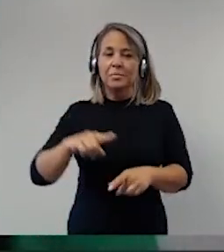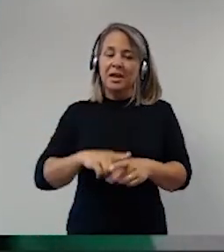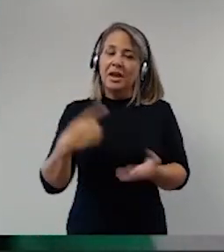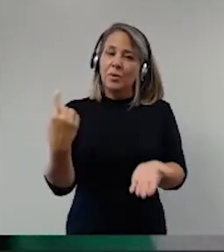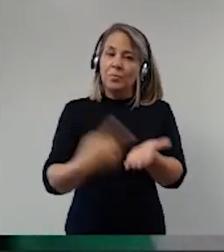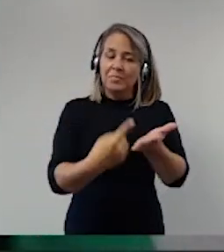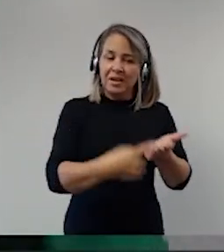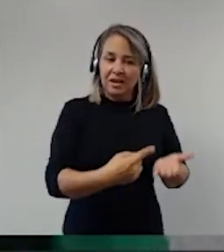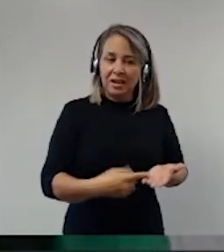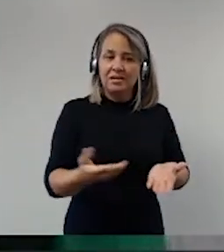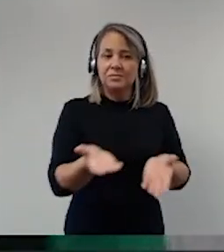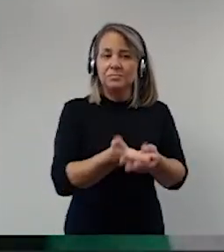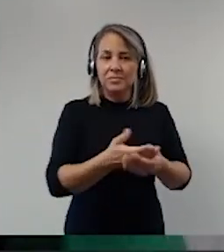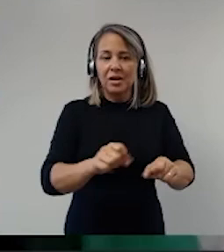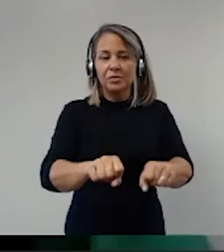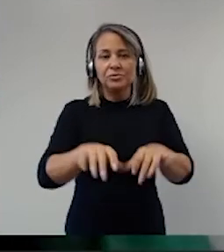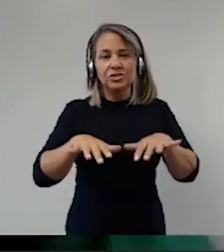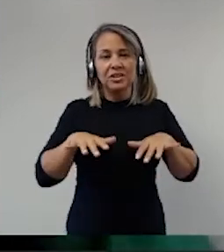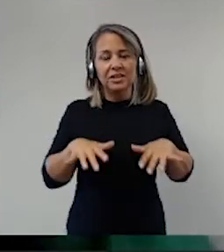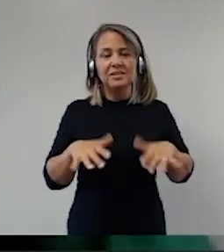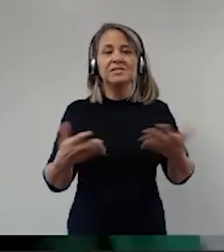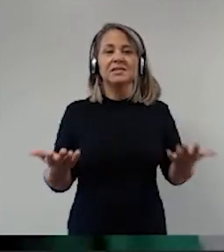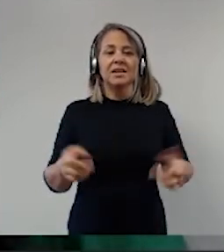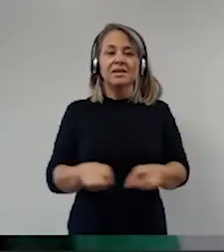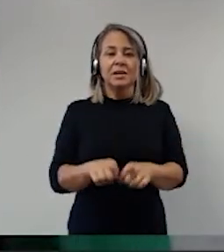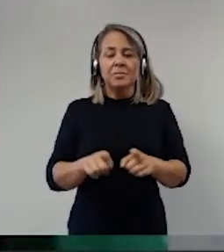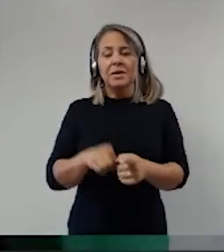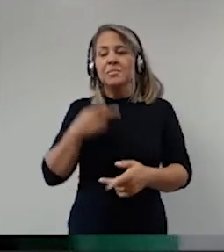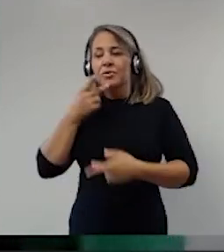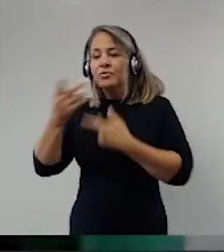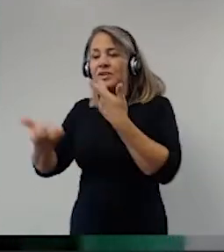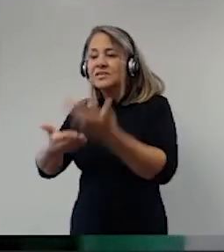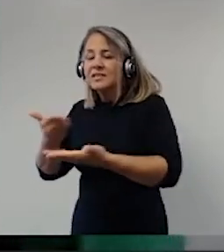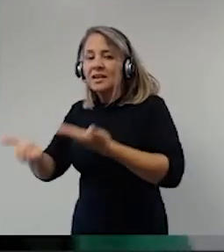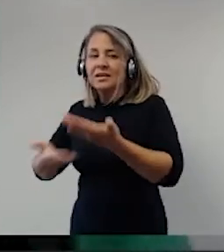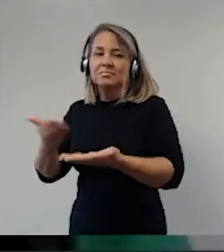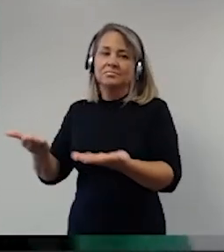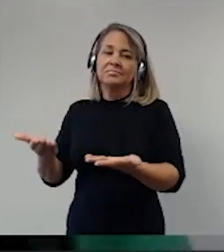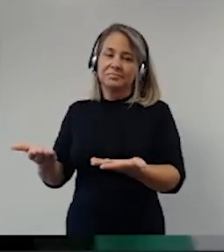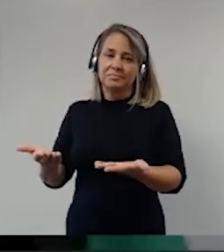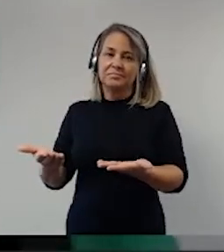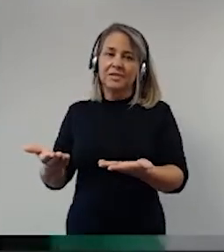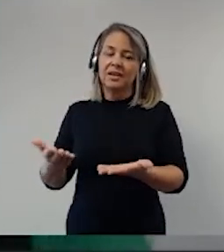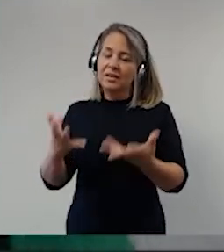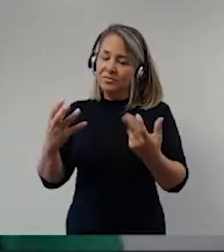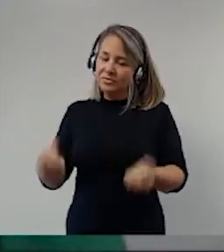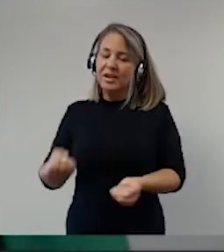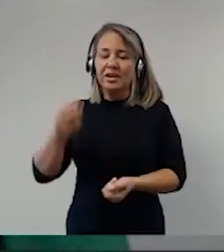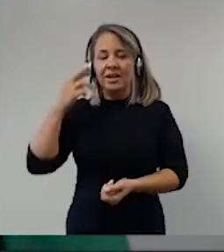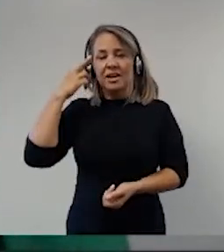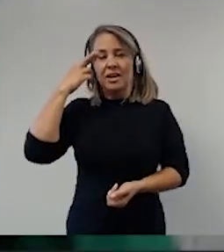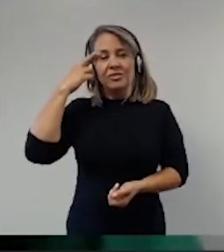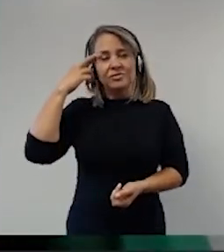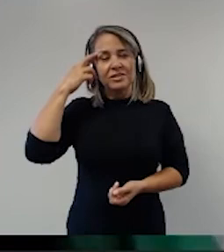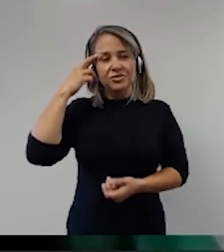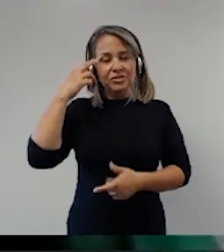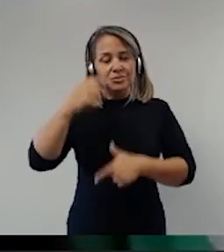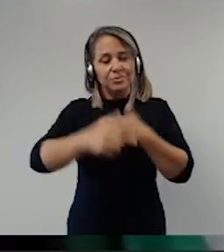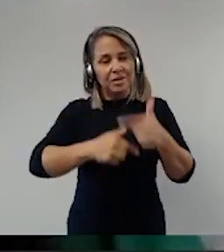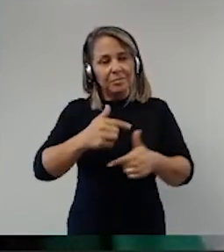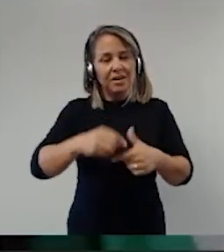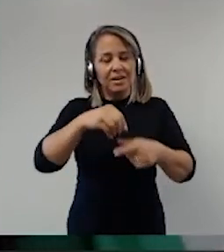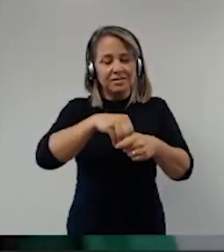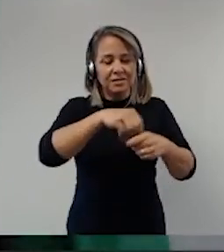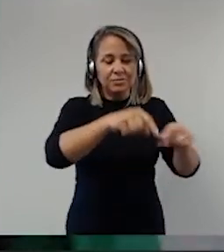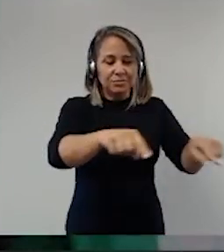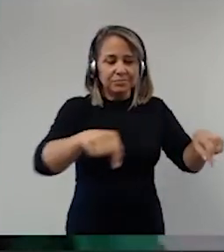audiência, dentro da celeridade que a gente tinha para uma sustentação oral, e isso vai, sim, refletir no seu trabalho, isso vai, sim, refletir no seu